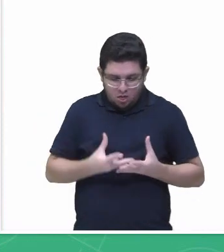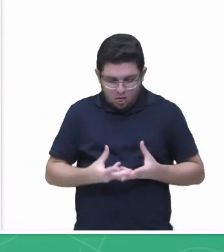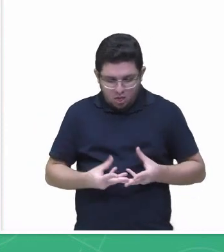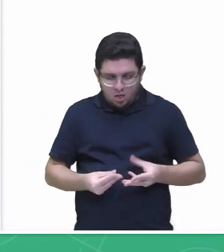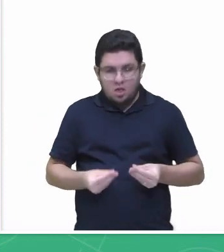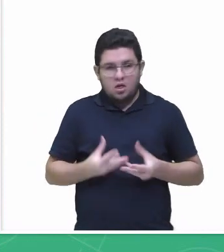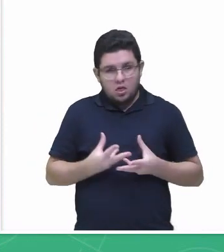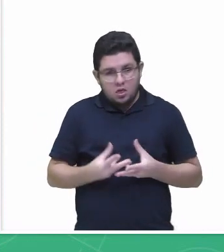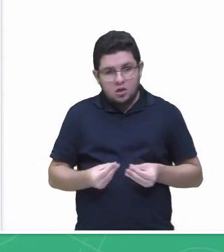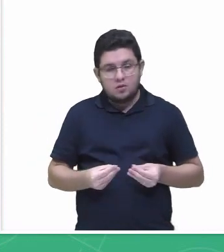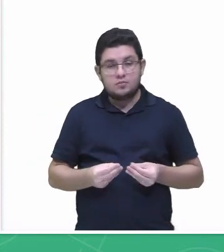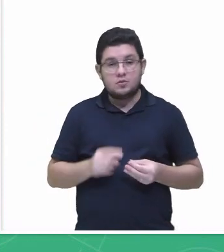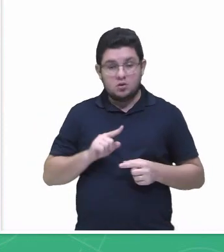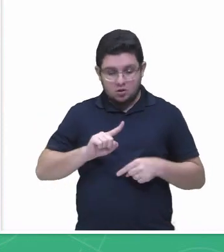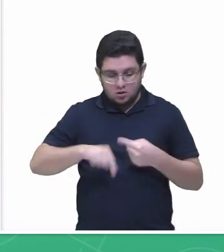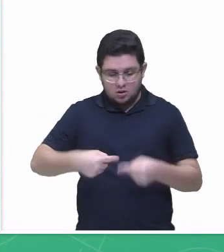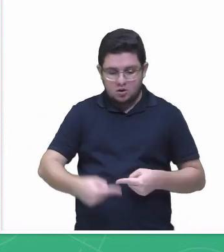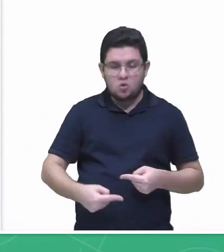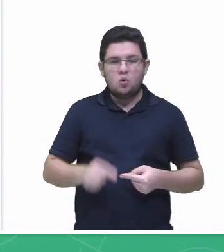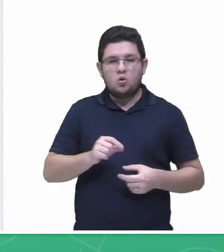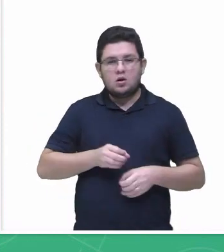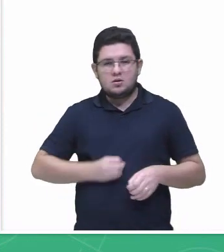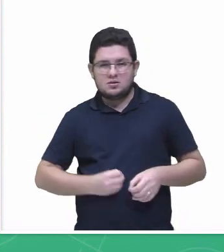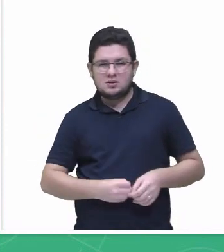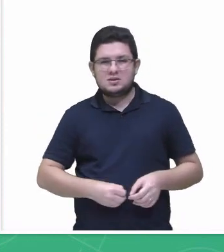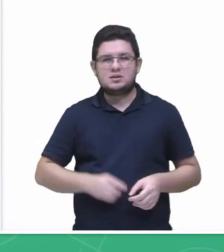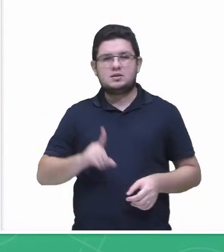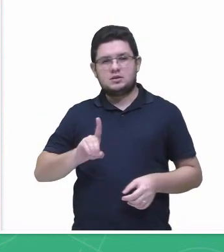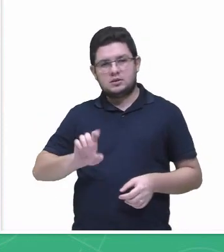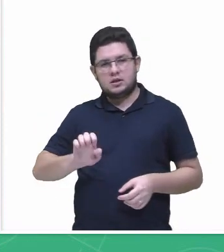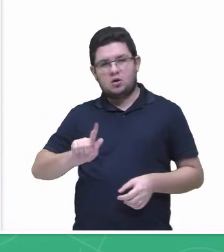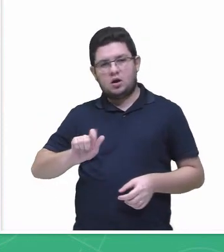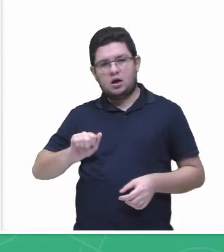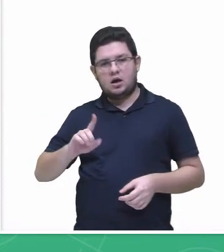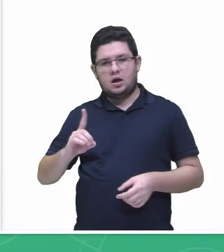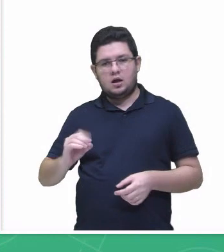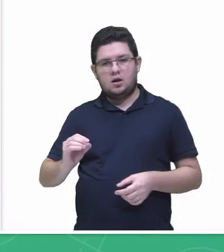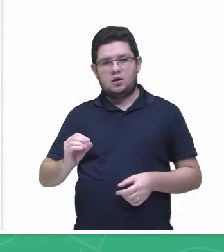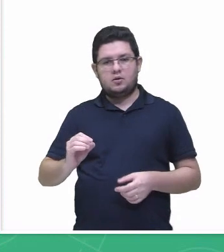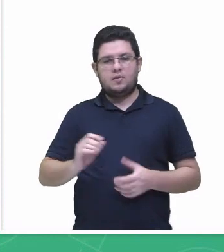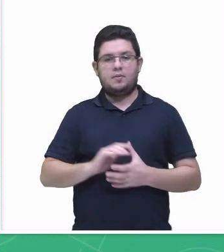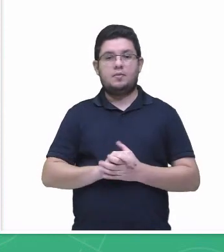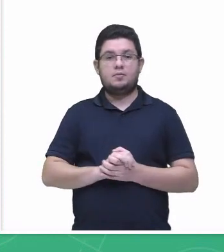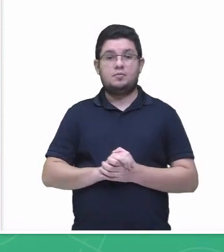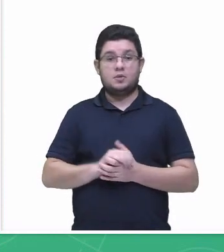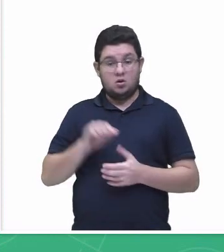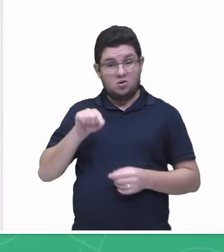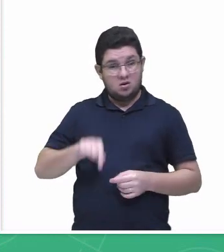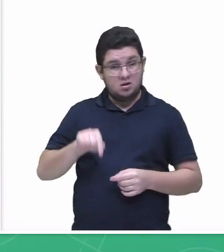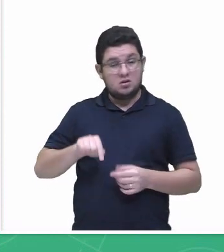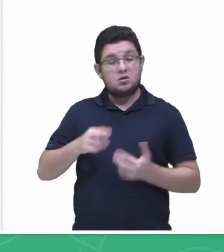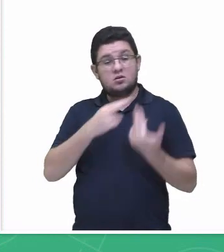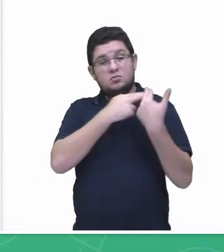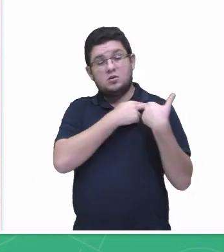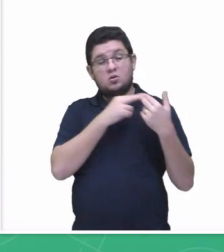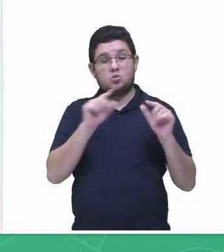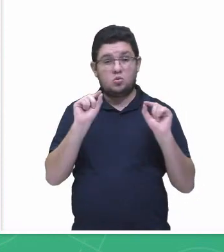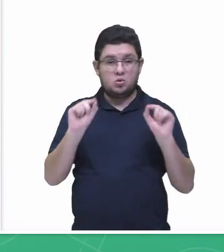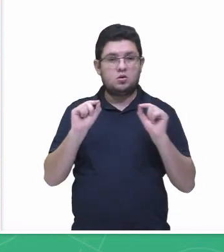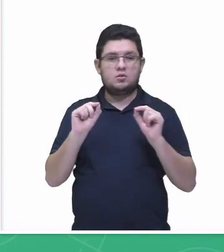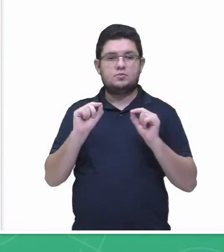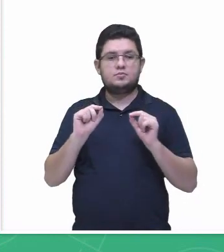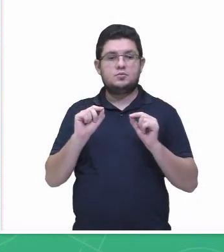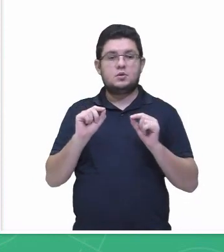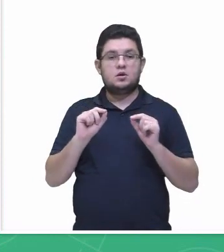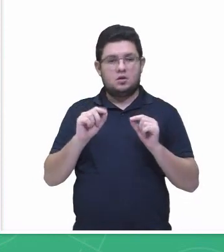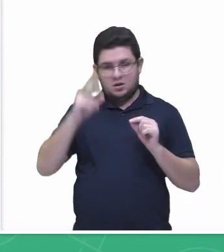que é a quebra das partículas dos alimentos, ele passa para o intestino delgado, que é justamente a nossa perguntinha, né? Então, qual é a função do